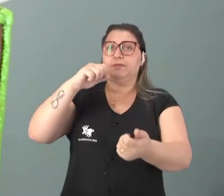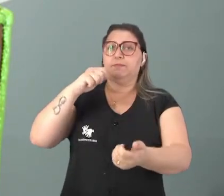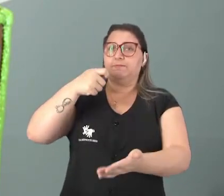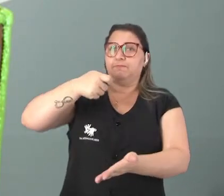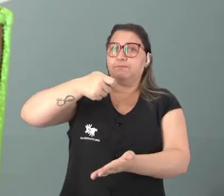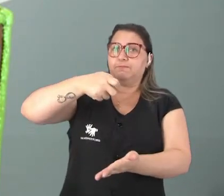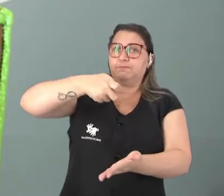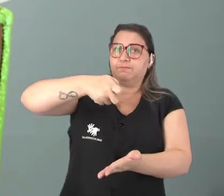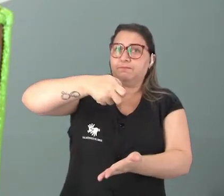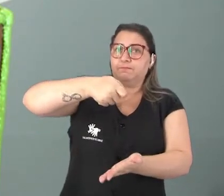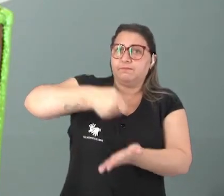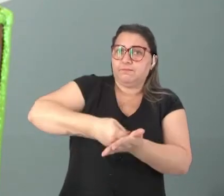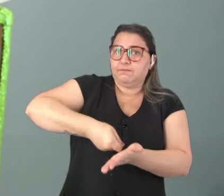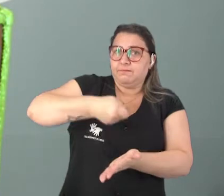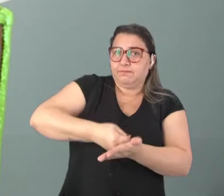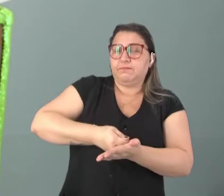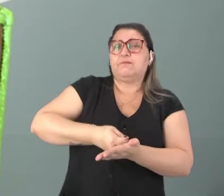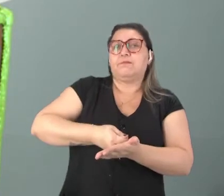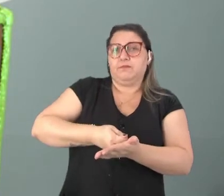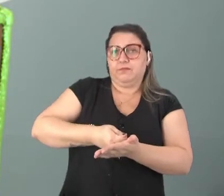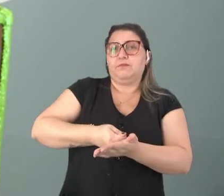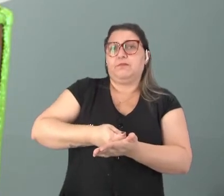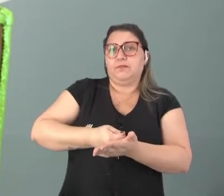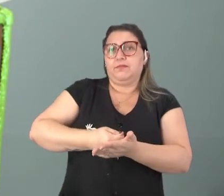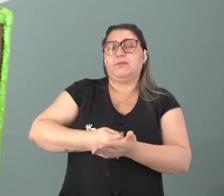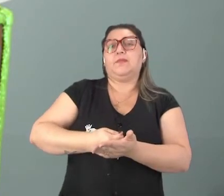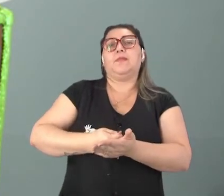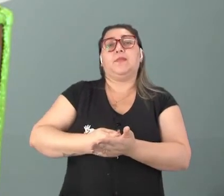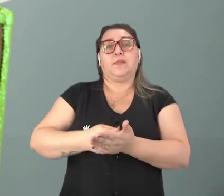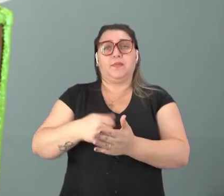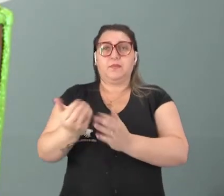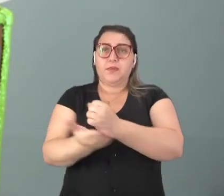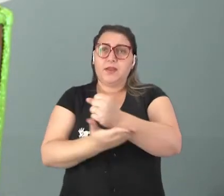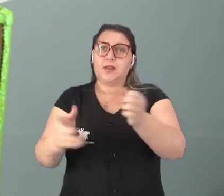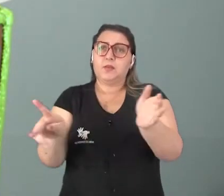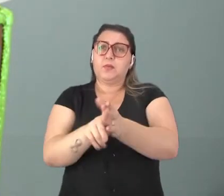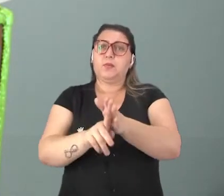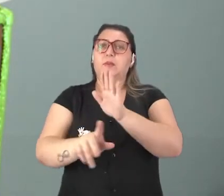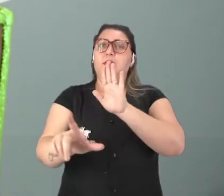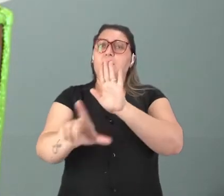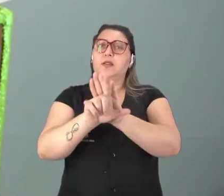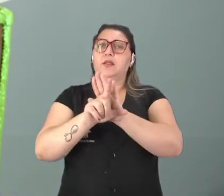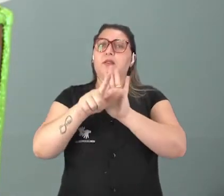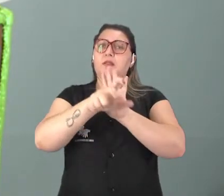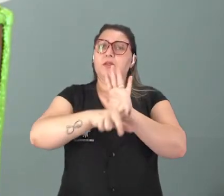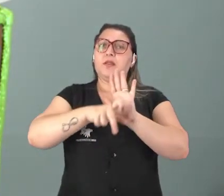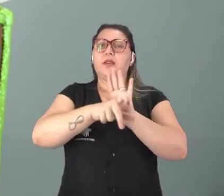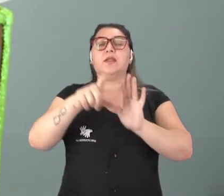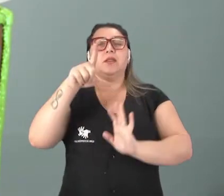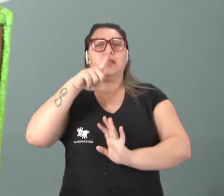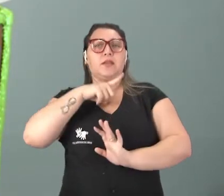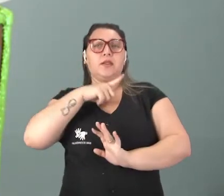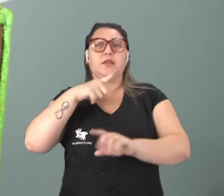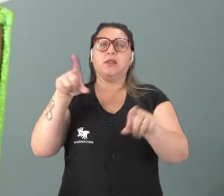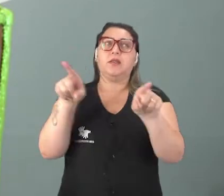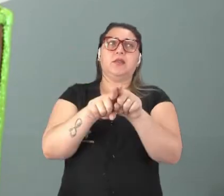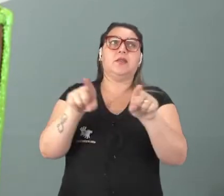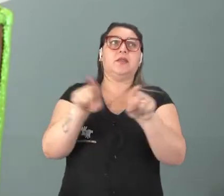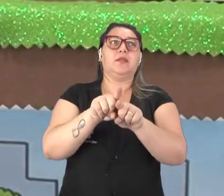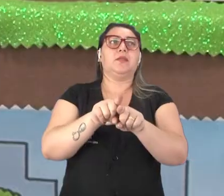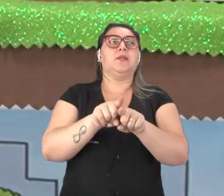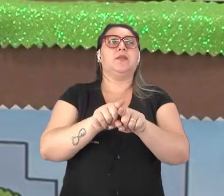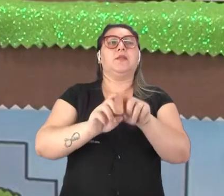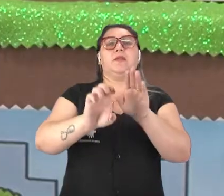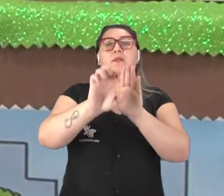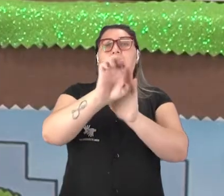penalizada, tá? Tudo baseado nesta lei, certinho? Temos também aqui o Estatuto